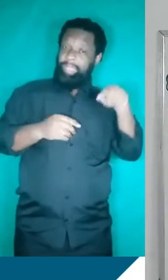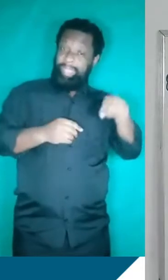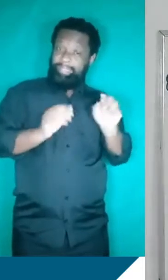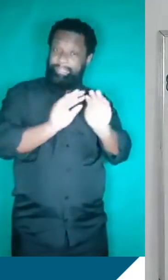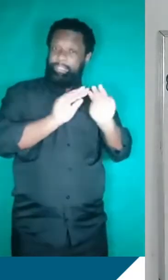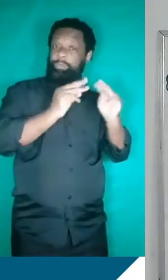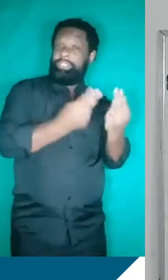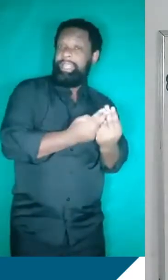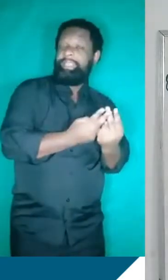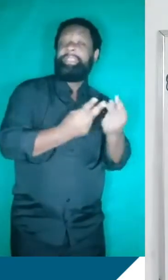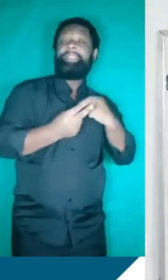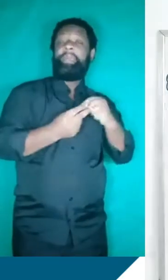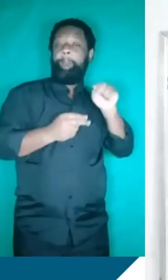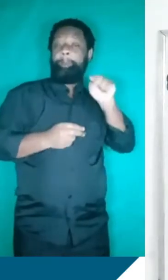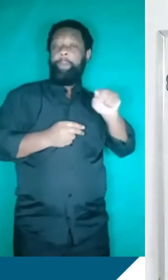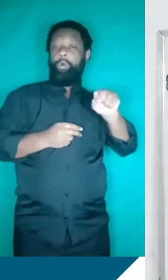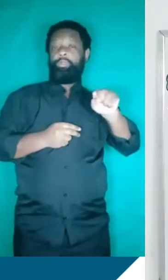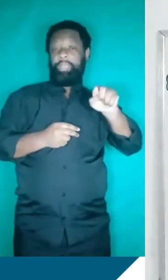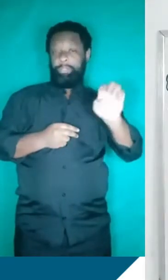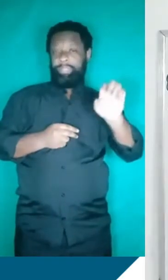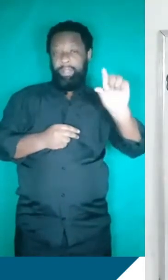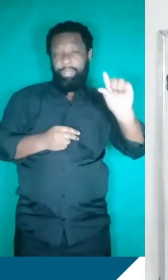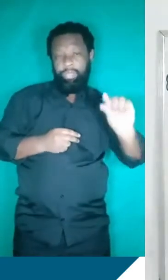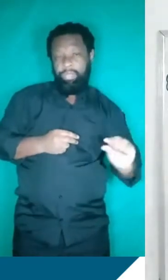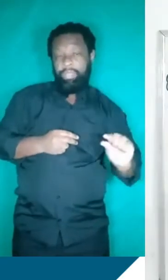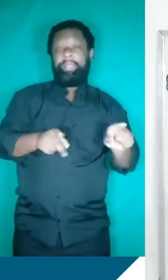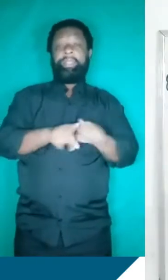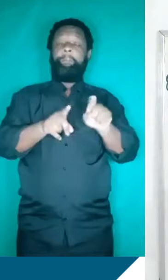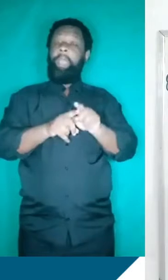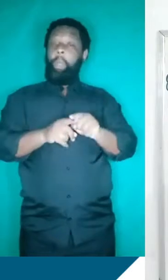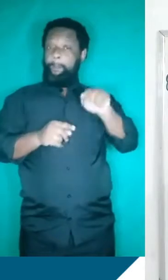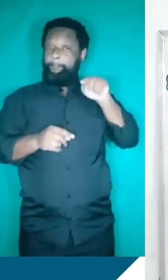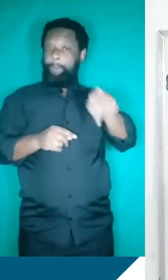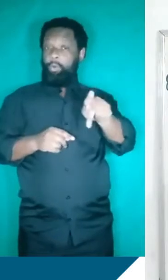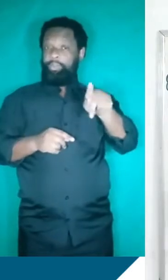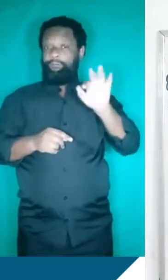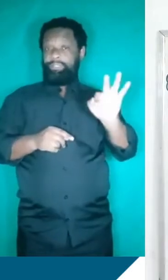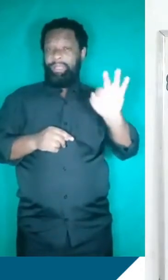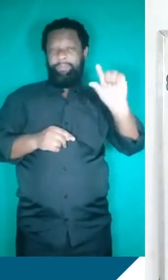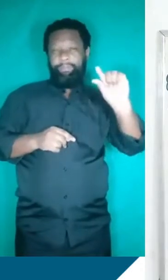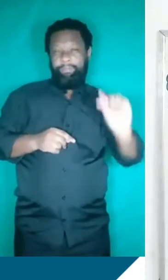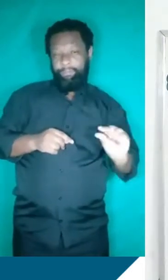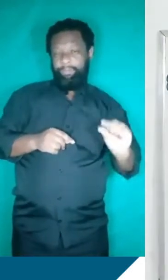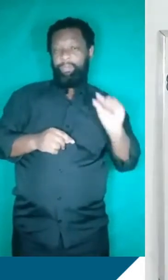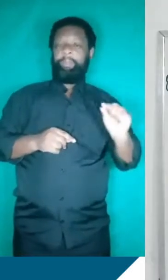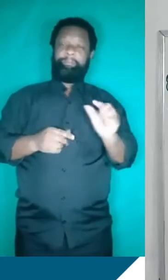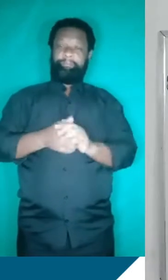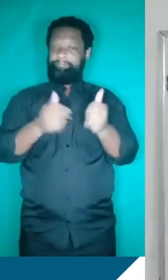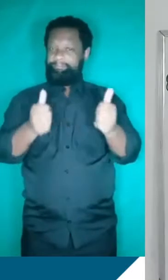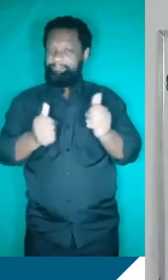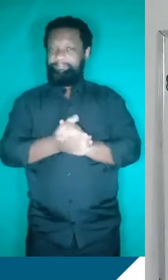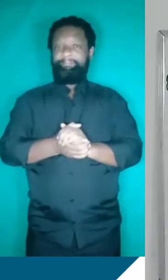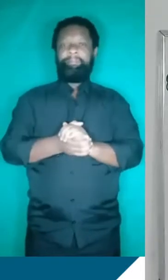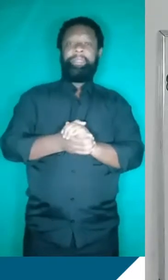essa substância aqui teria o menor ponto de ebulição e também o menor ponto de fusão, que é o que essa questão trata, ponto